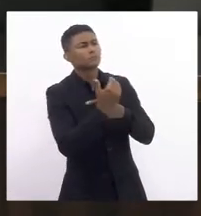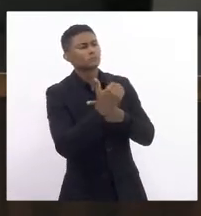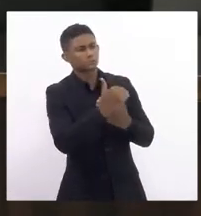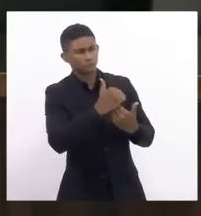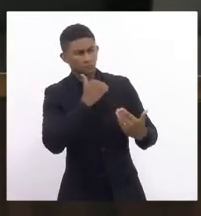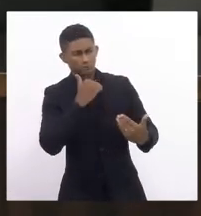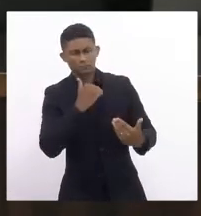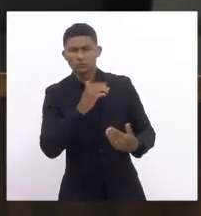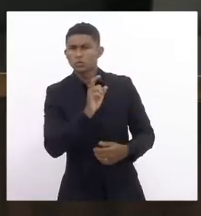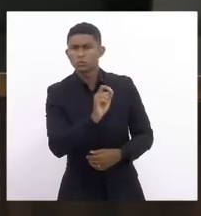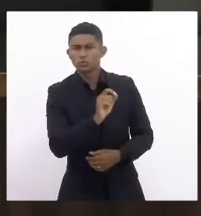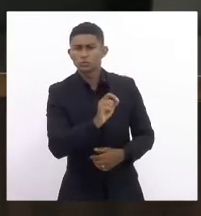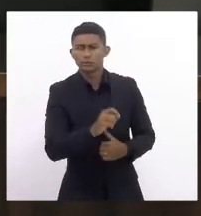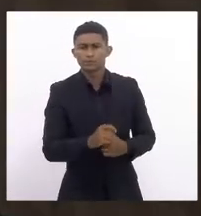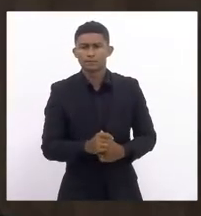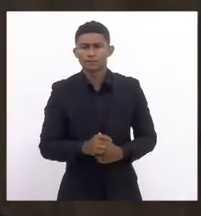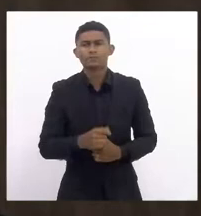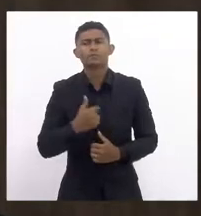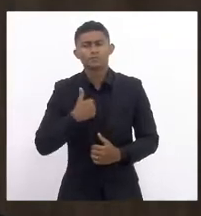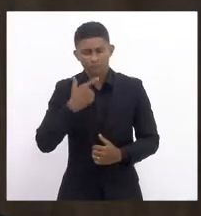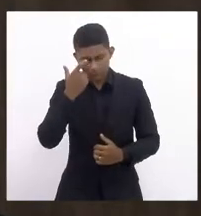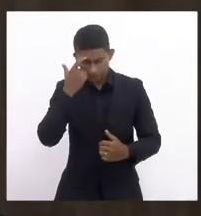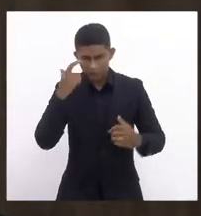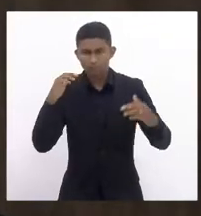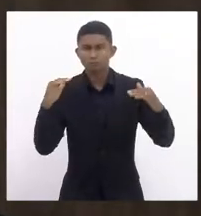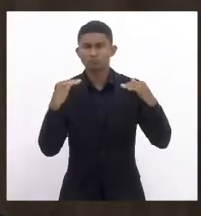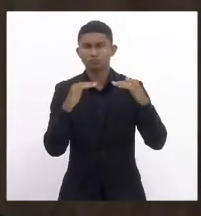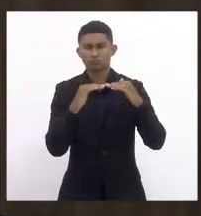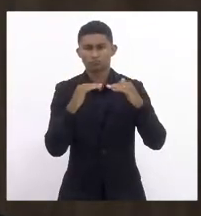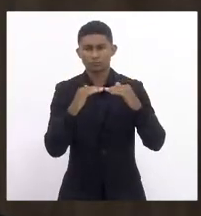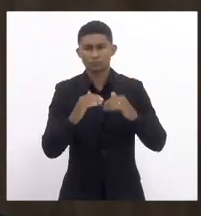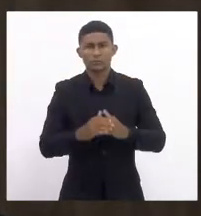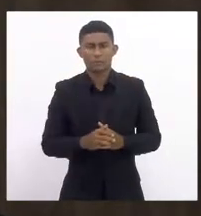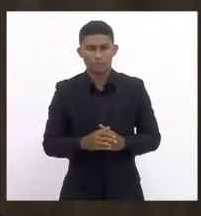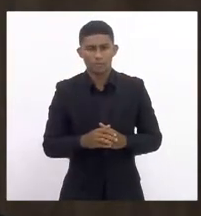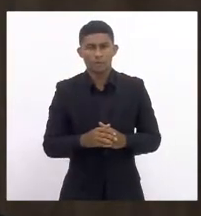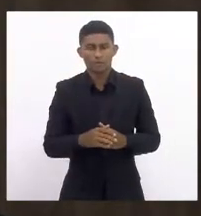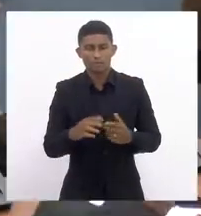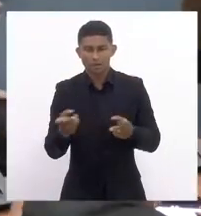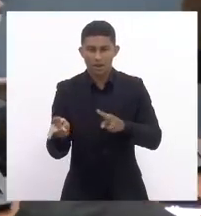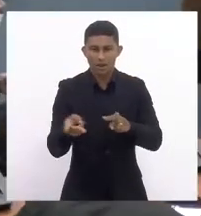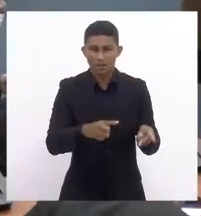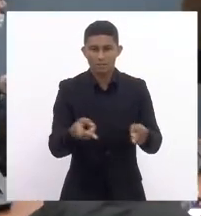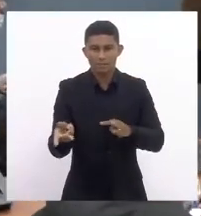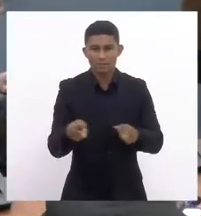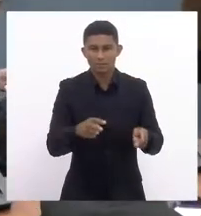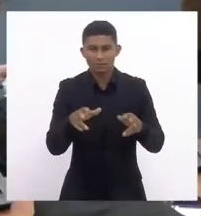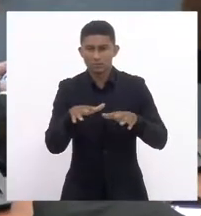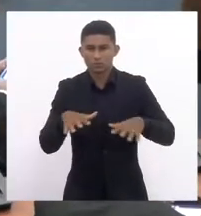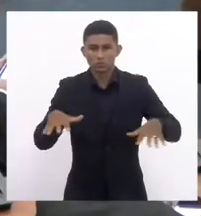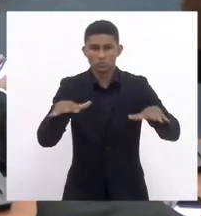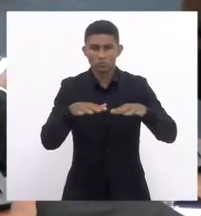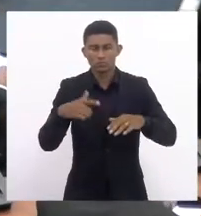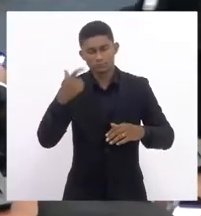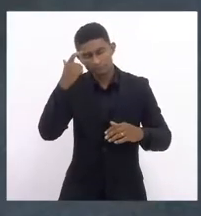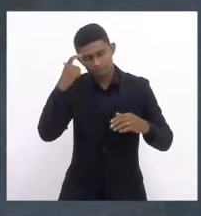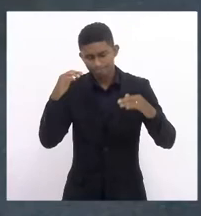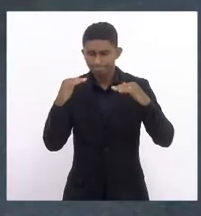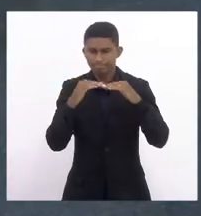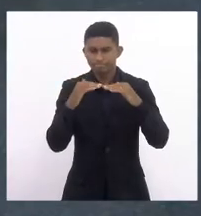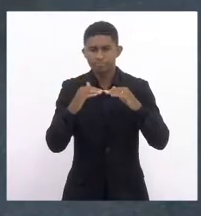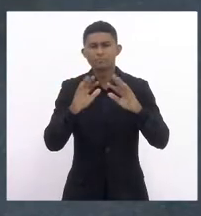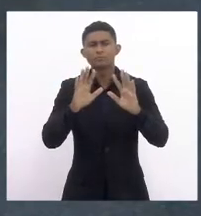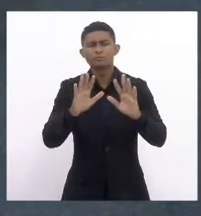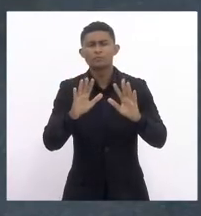favor. Eu concordo plenamente com todos os encaminhamentos pela derrubada, mas, ao final, eu queria